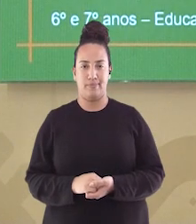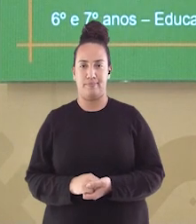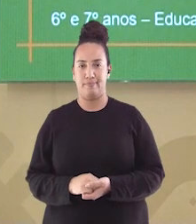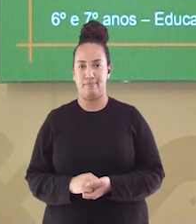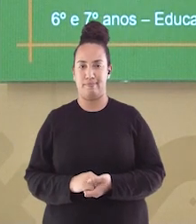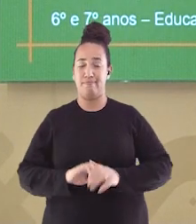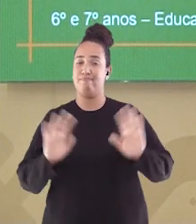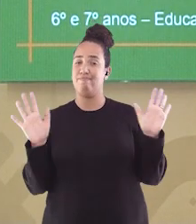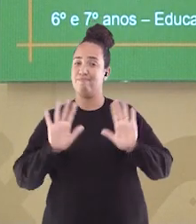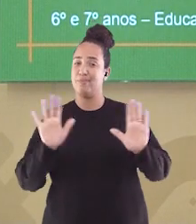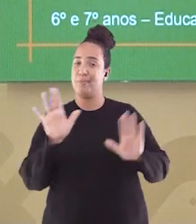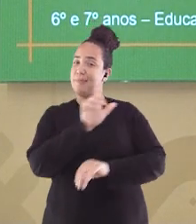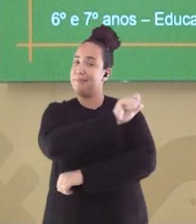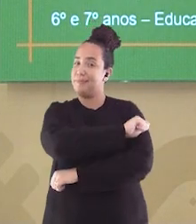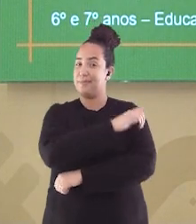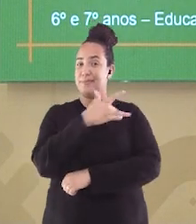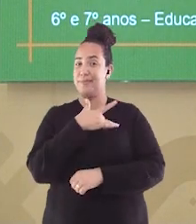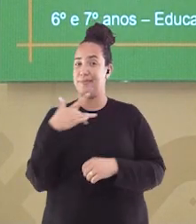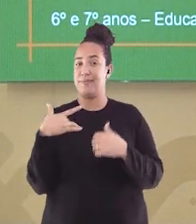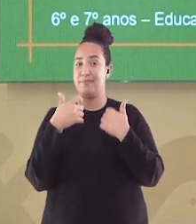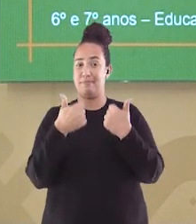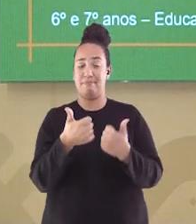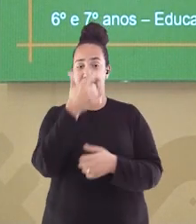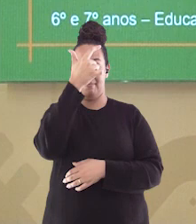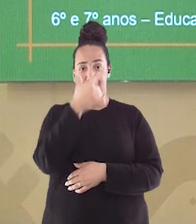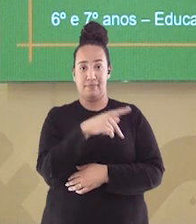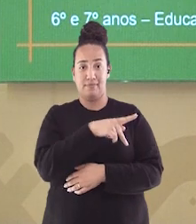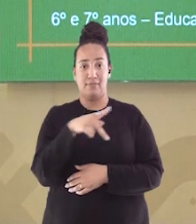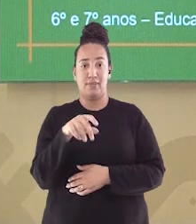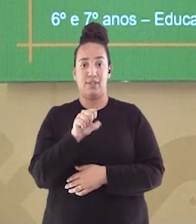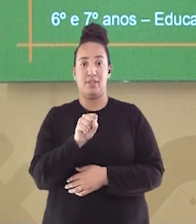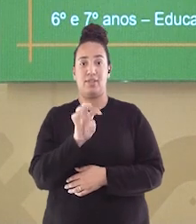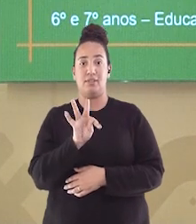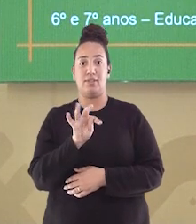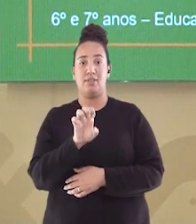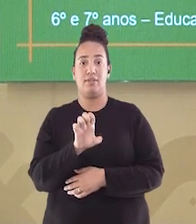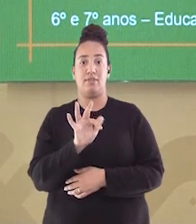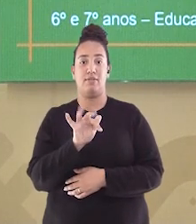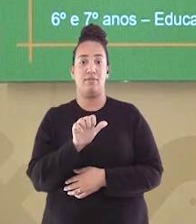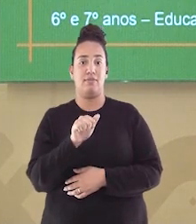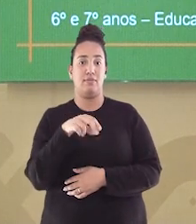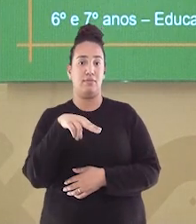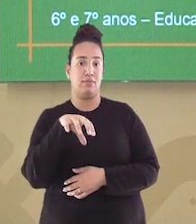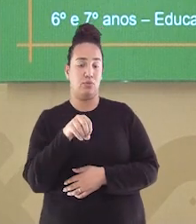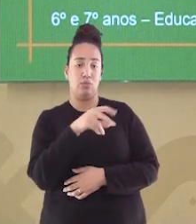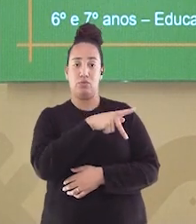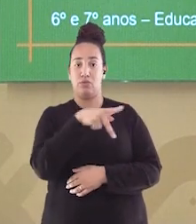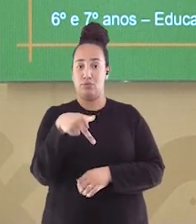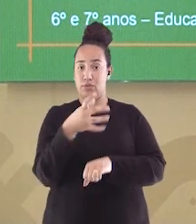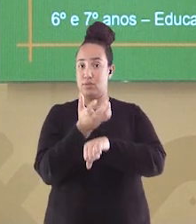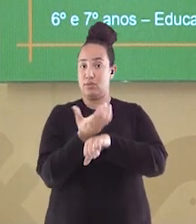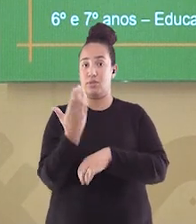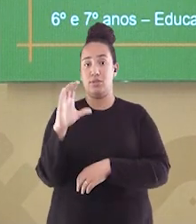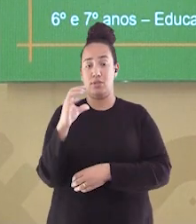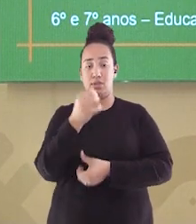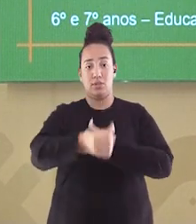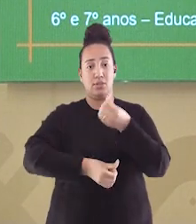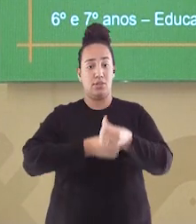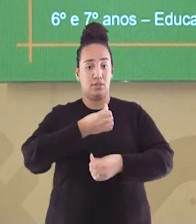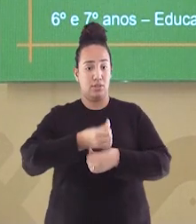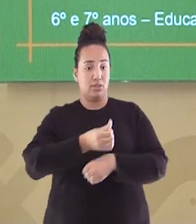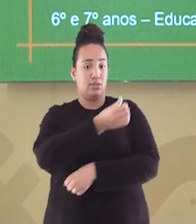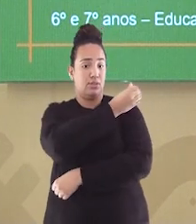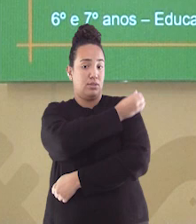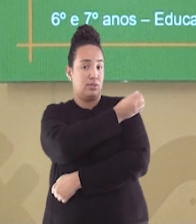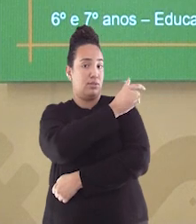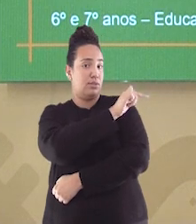E aí, estudantes, beleza? Eu sou o Stefano, professor de Ciências da EJA para o 6º e 7º ano. E estamos aqui para mais uma aula do Dever em